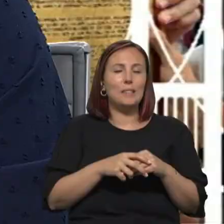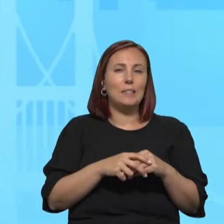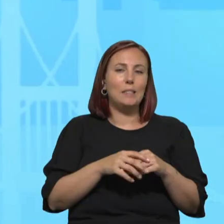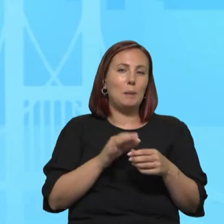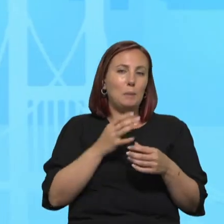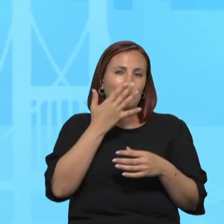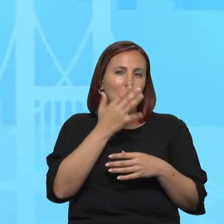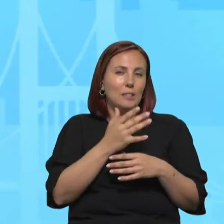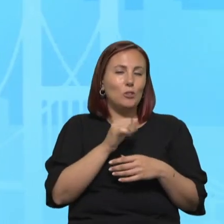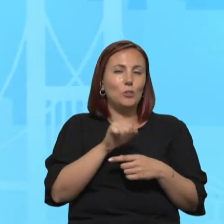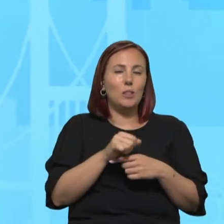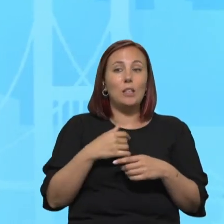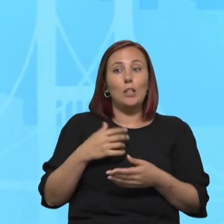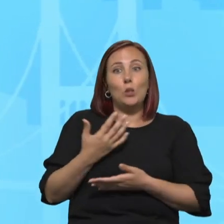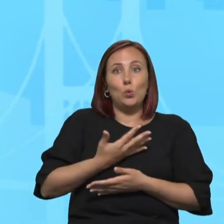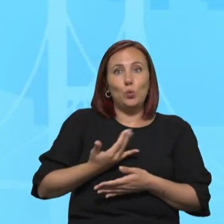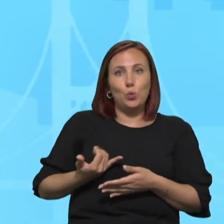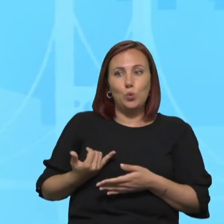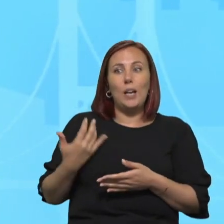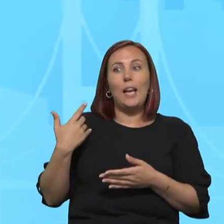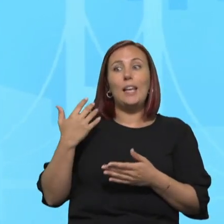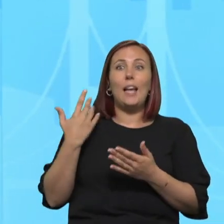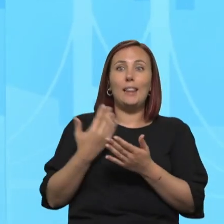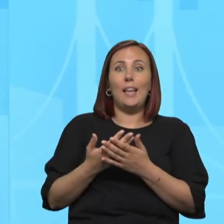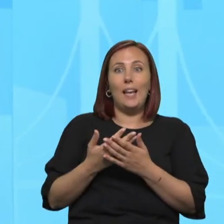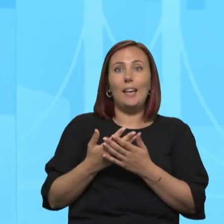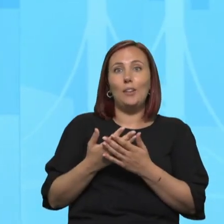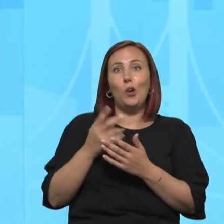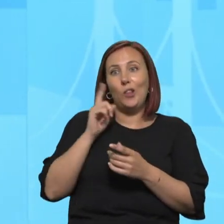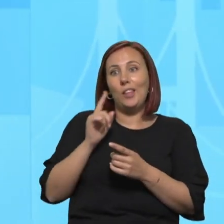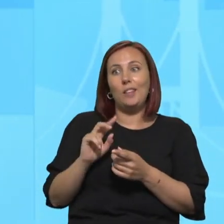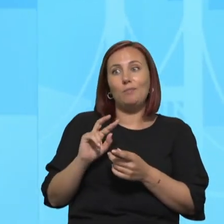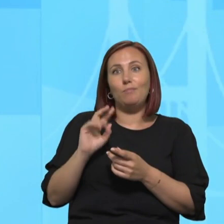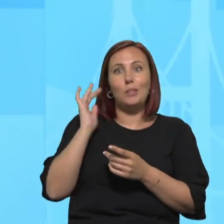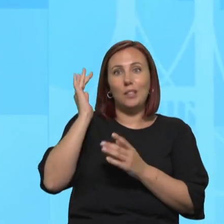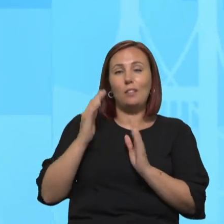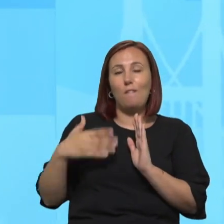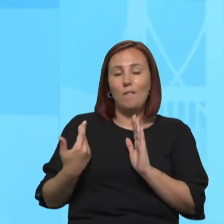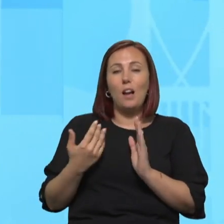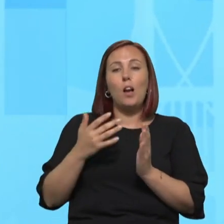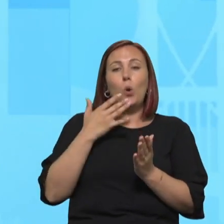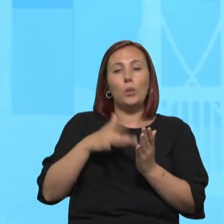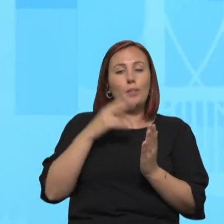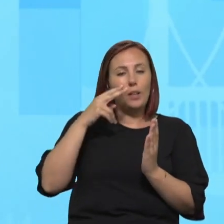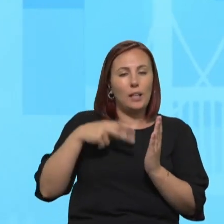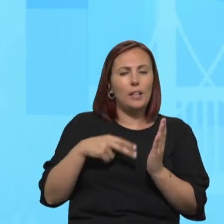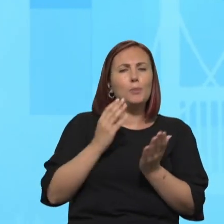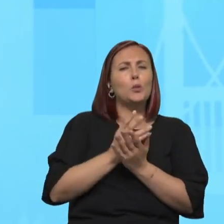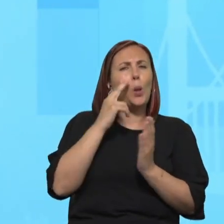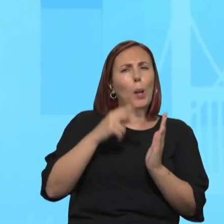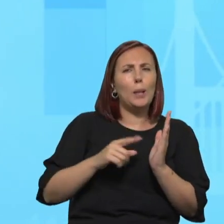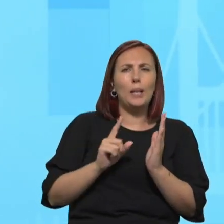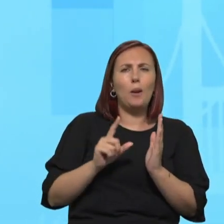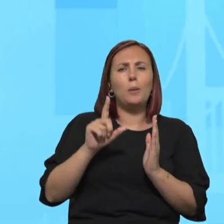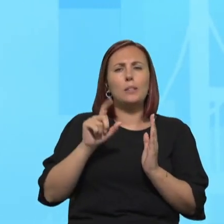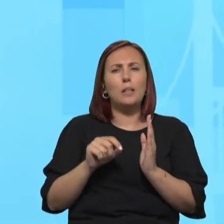vamos certamente, até lá, pelo menos, ler este livro e não apenas ler, tentar aplicar